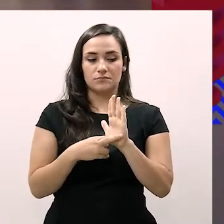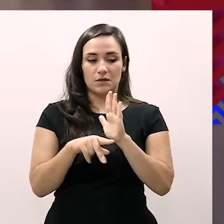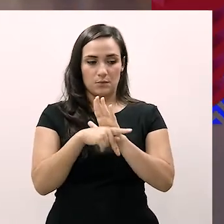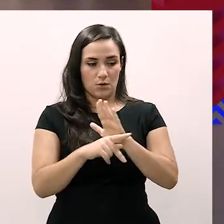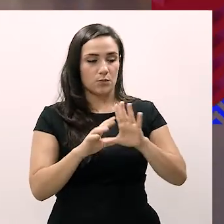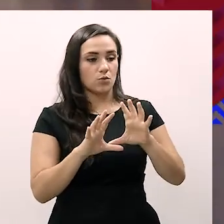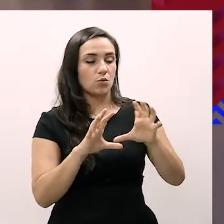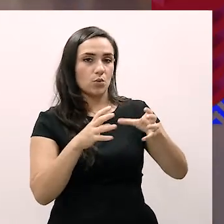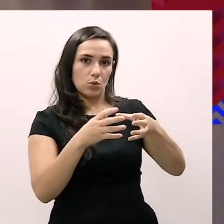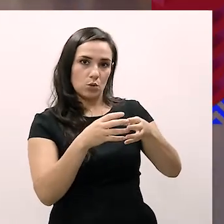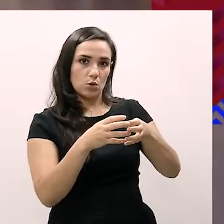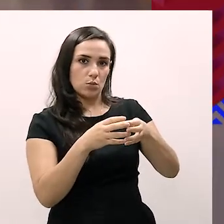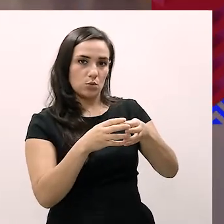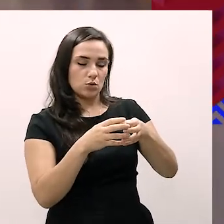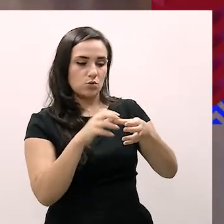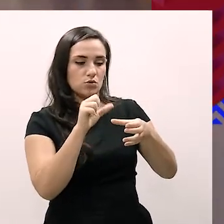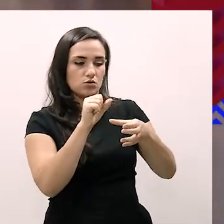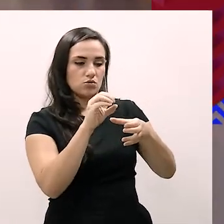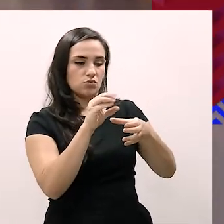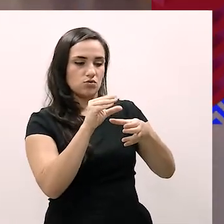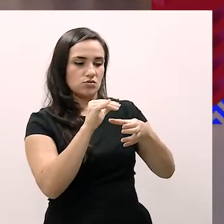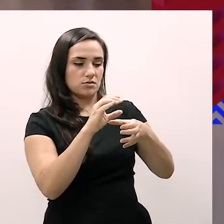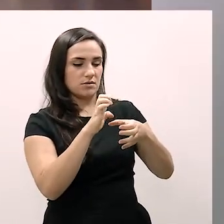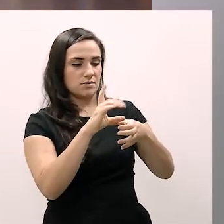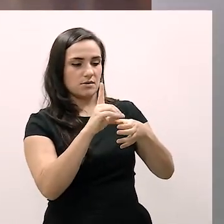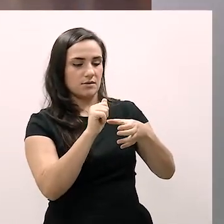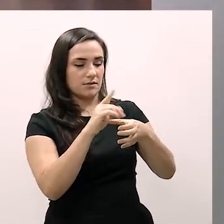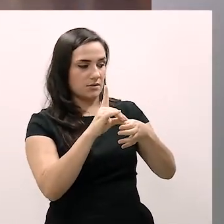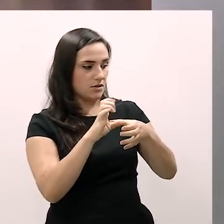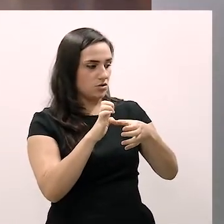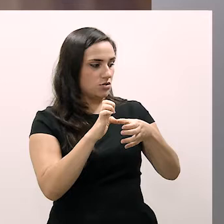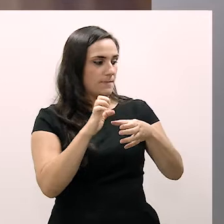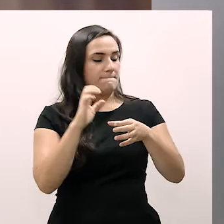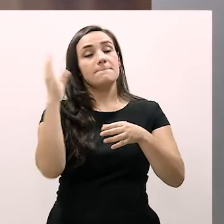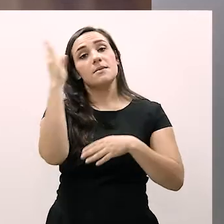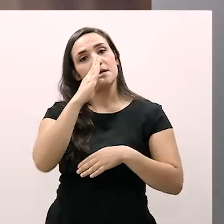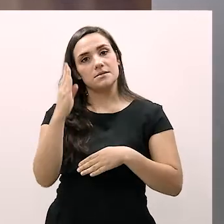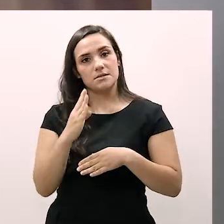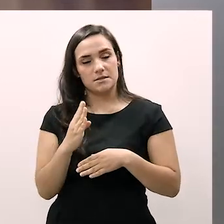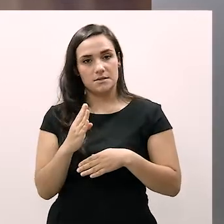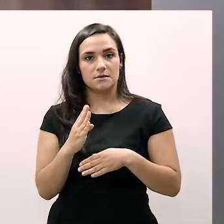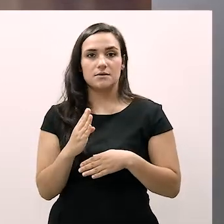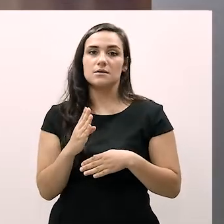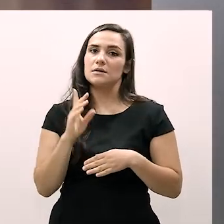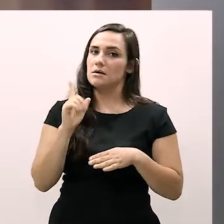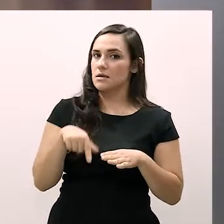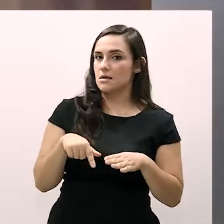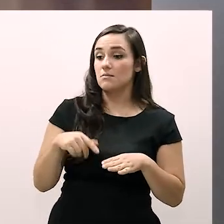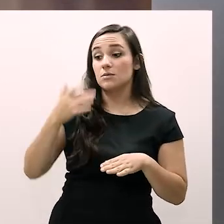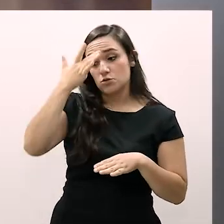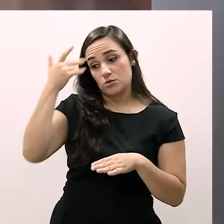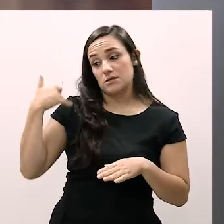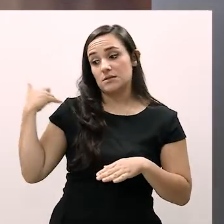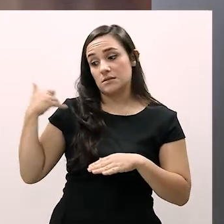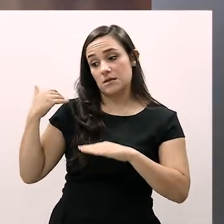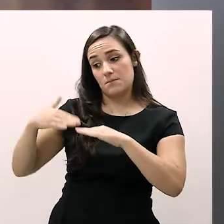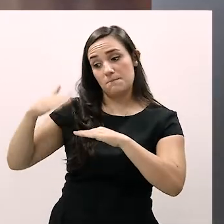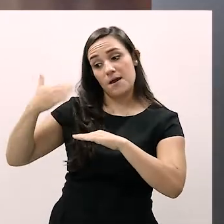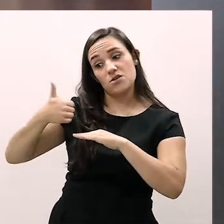Cirurgia Brasileira é que sejam pacientes normalmente acima de 18 anos, hoje já se